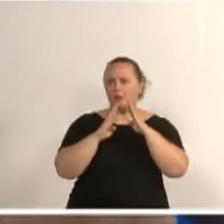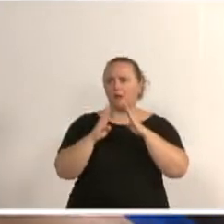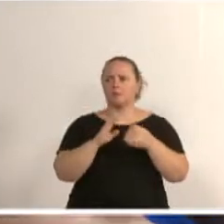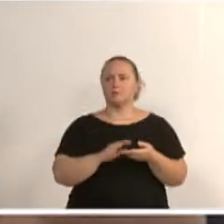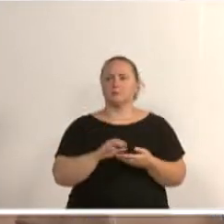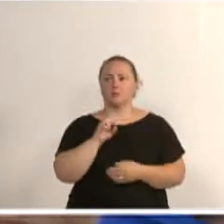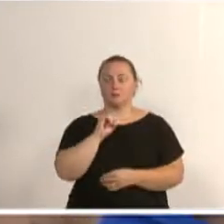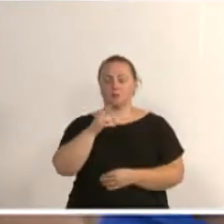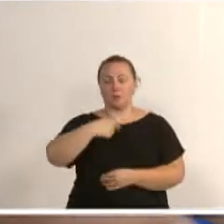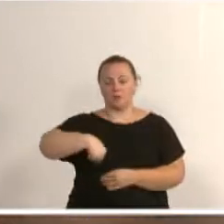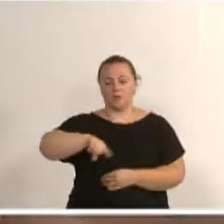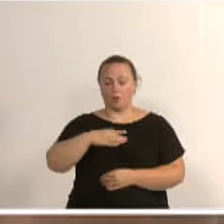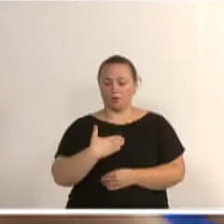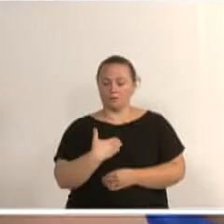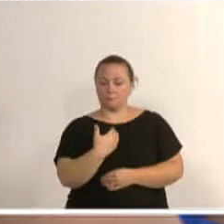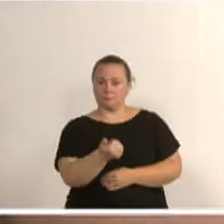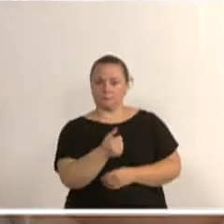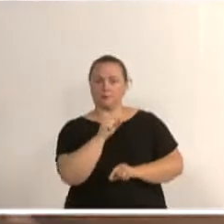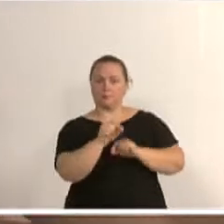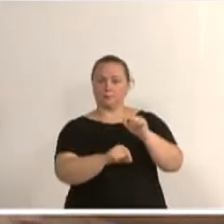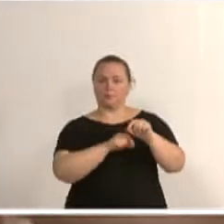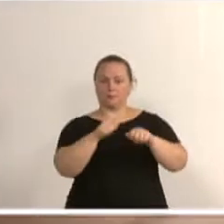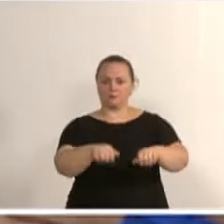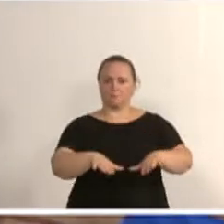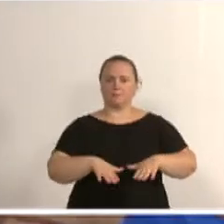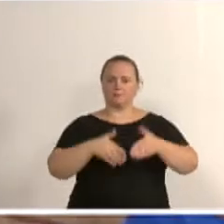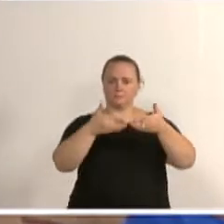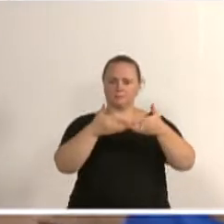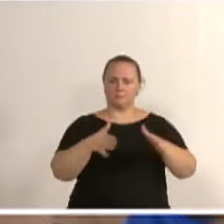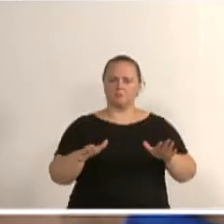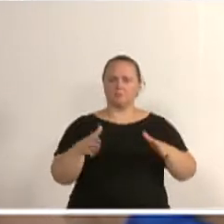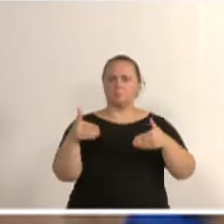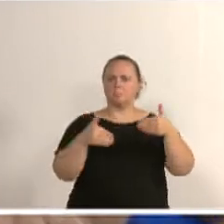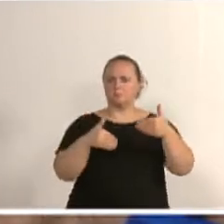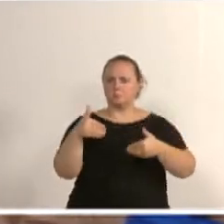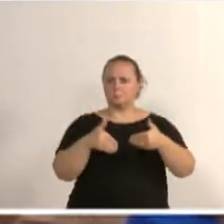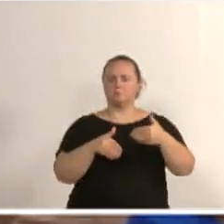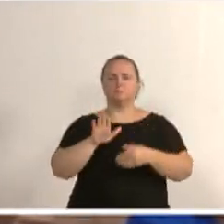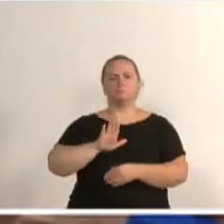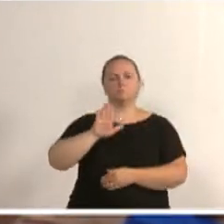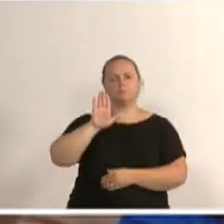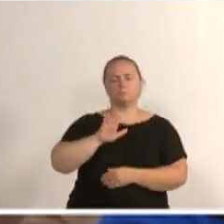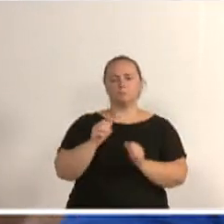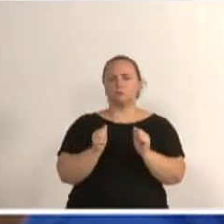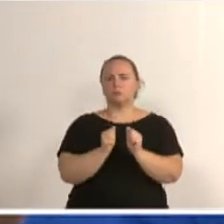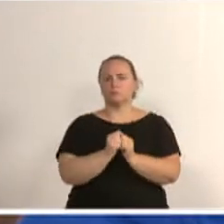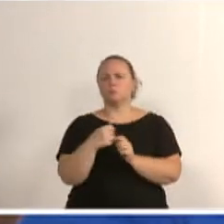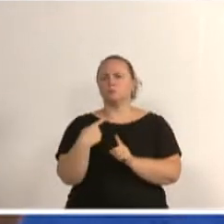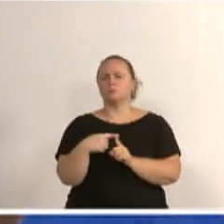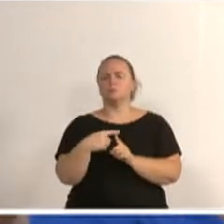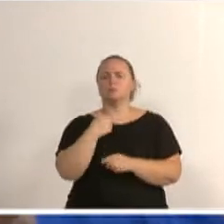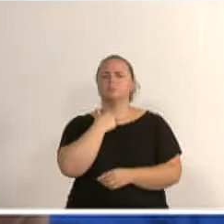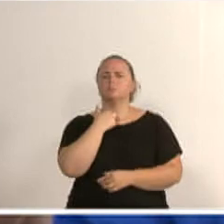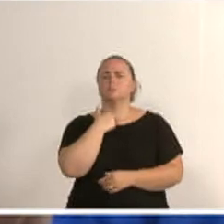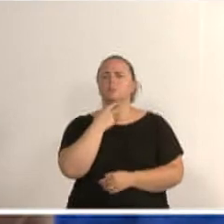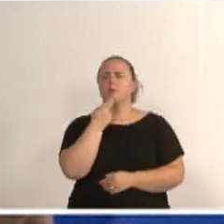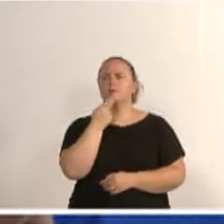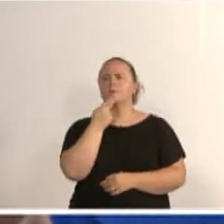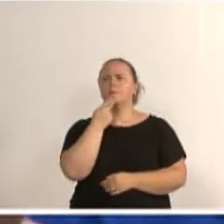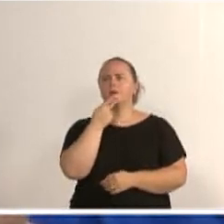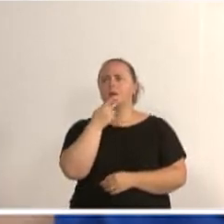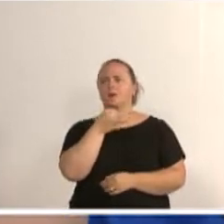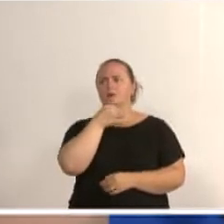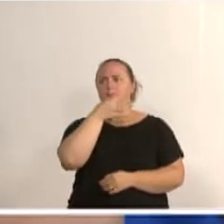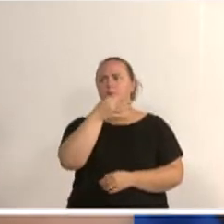nós somos chamados para uma audiência pública para participar, por que nós não podemos falar aquilo que a